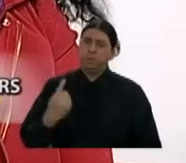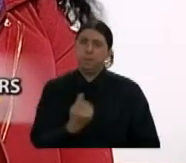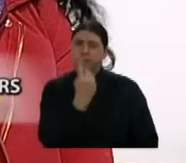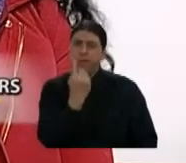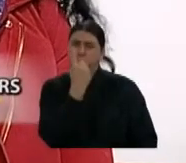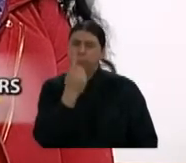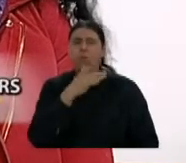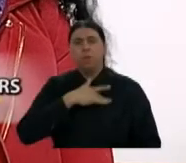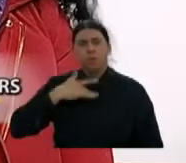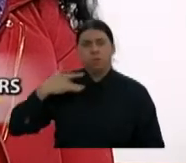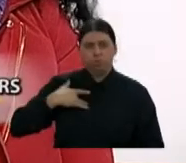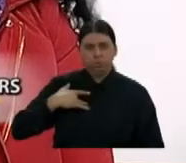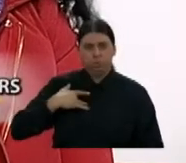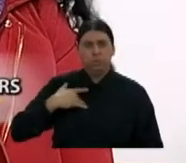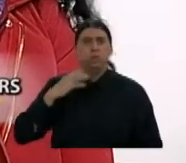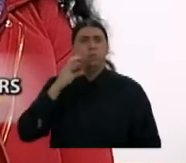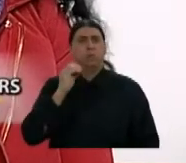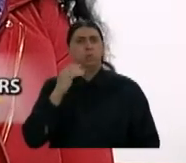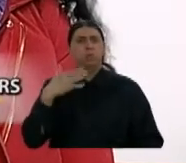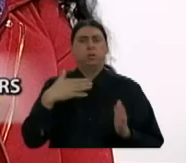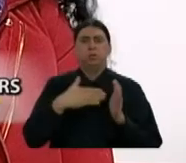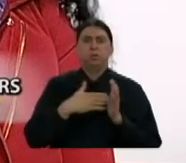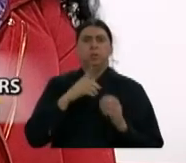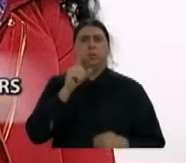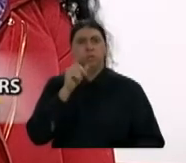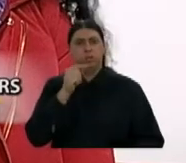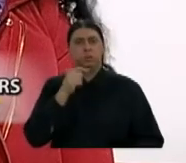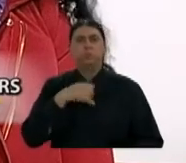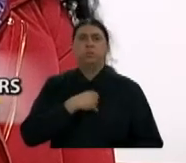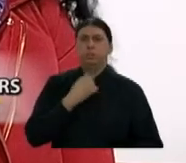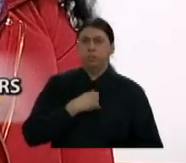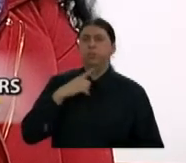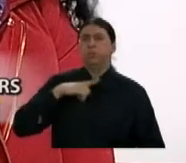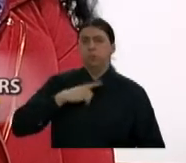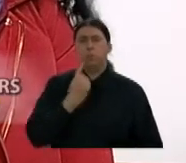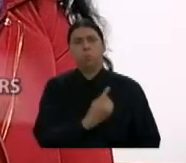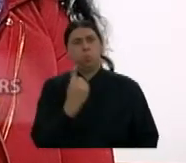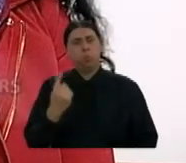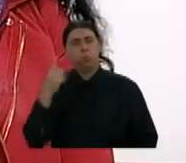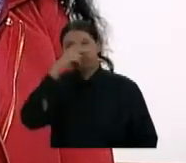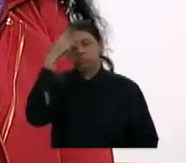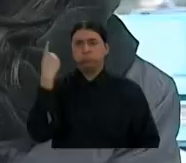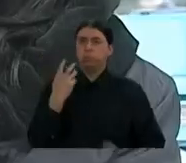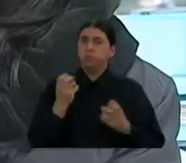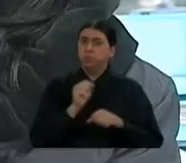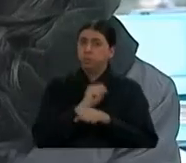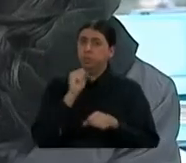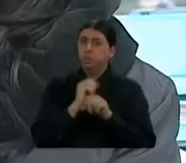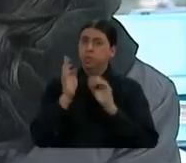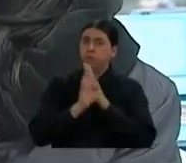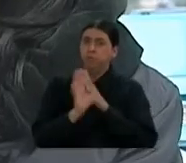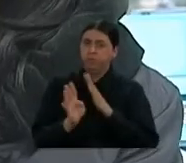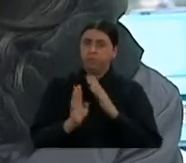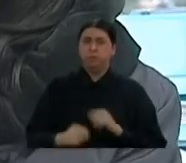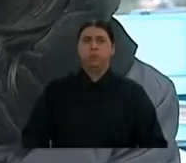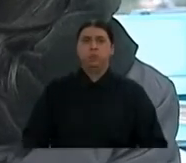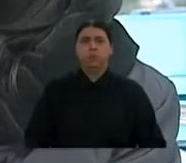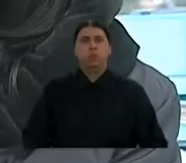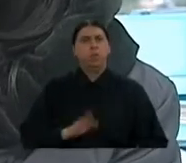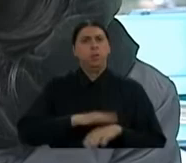saudável de zero a dez anos têm pessoas habilitadas esperando quanto mais foi